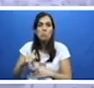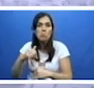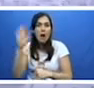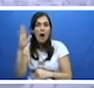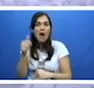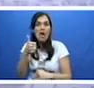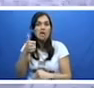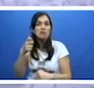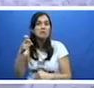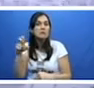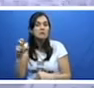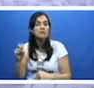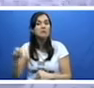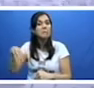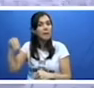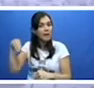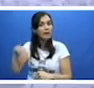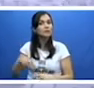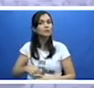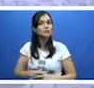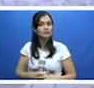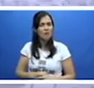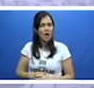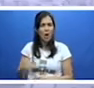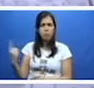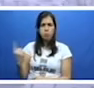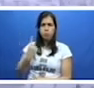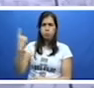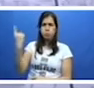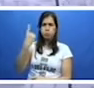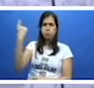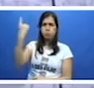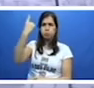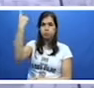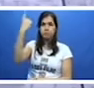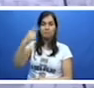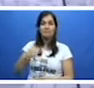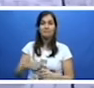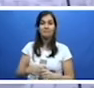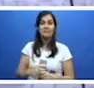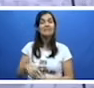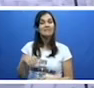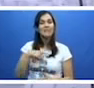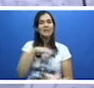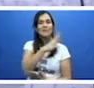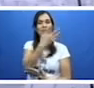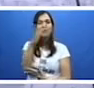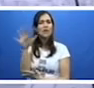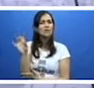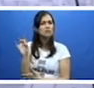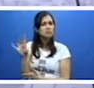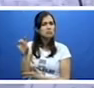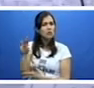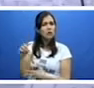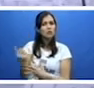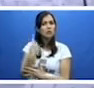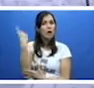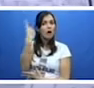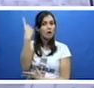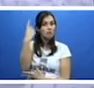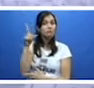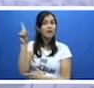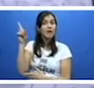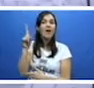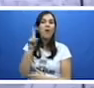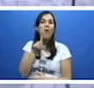e atualmente nós temos uma floresta só de sequóias que é o Parque Nacional da sequóia